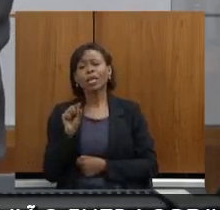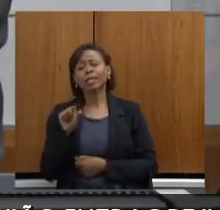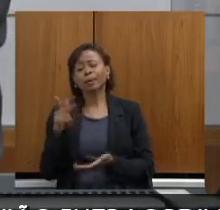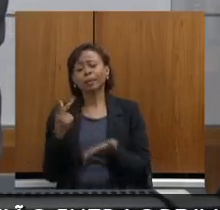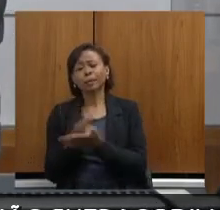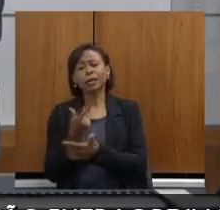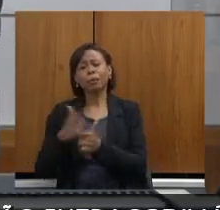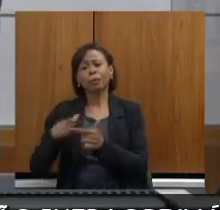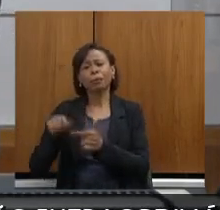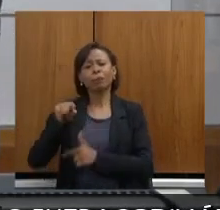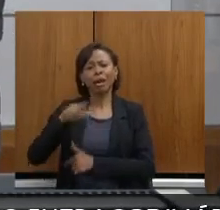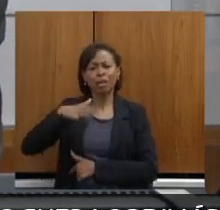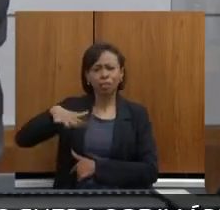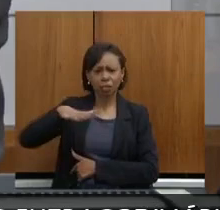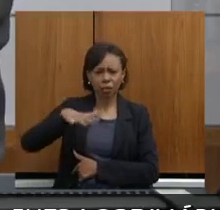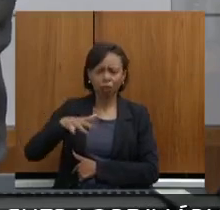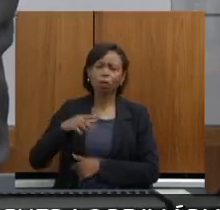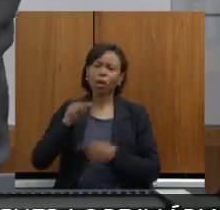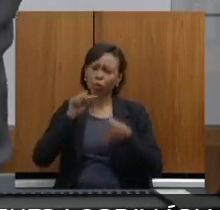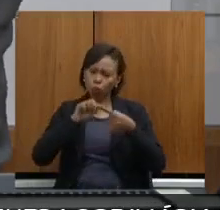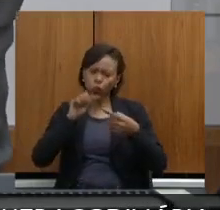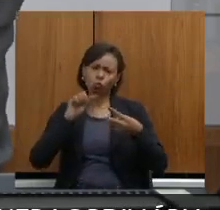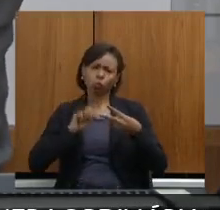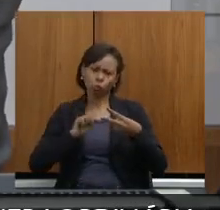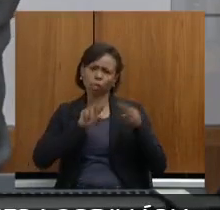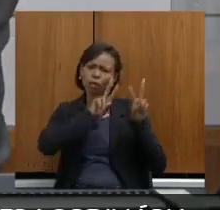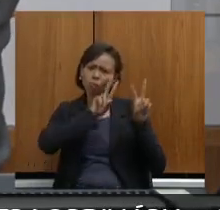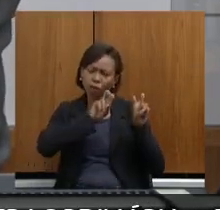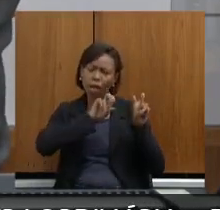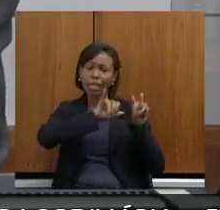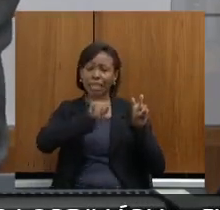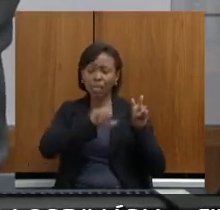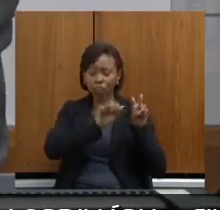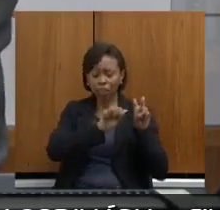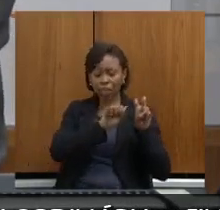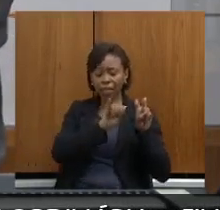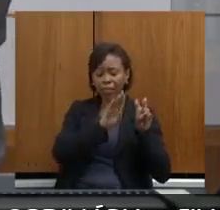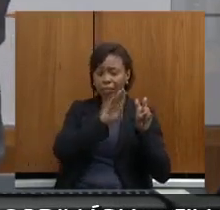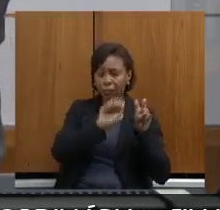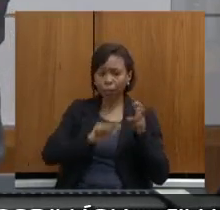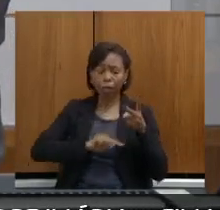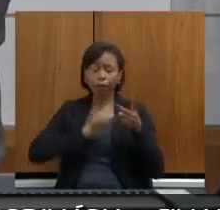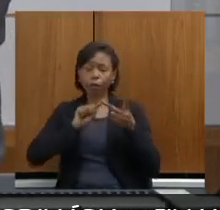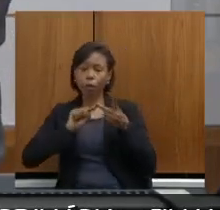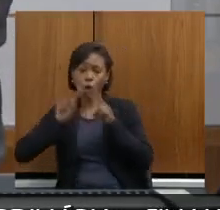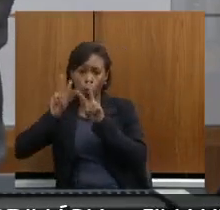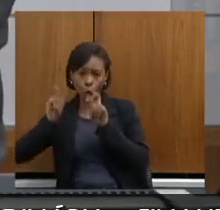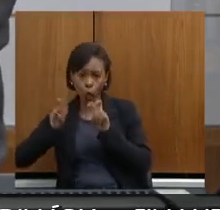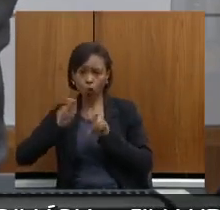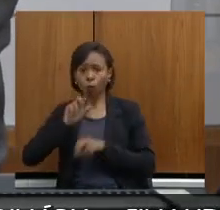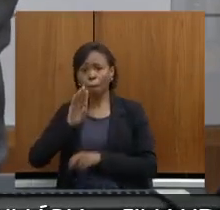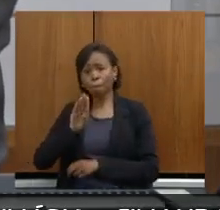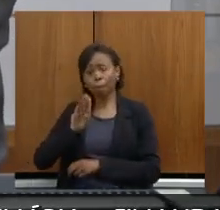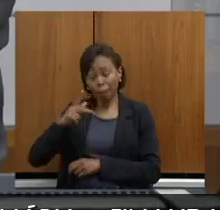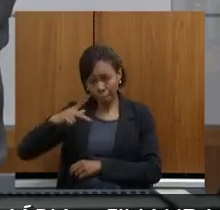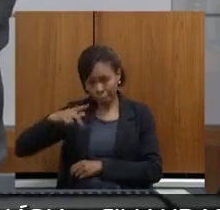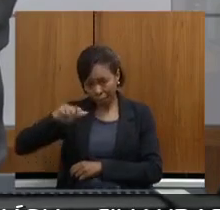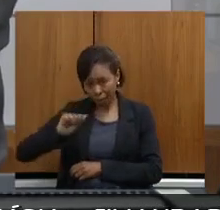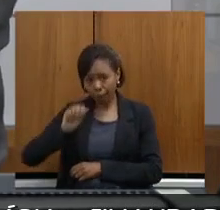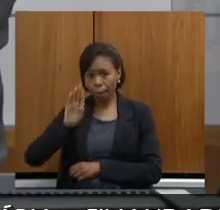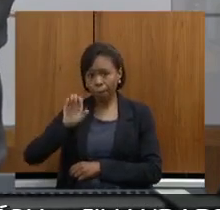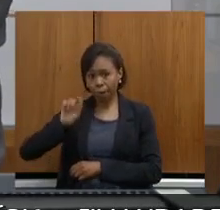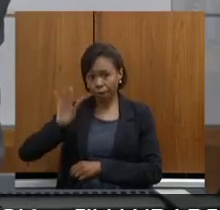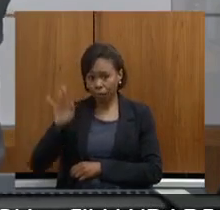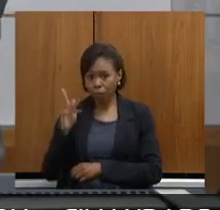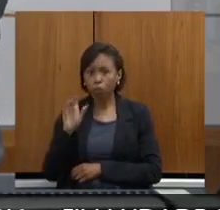pedindo a senhora que olhasse essas 2 questões a questão lá do Jair vai questão lá do piabetinha e essa questão